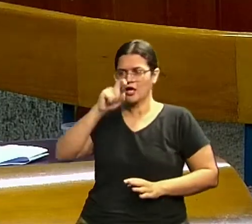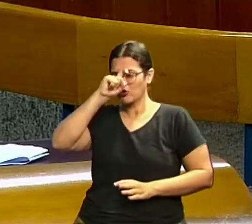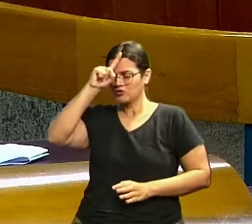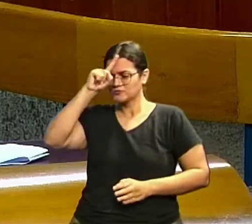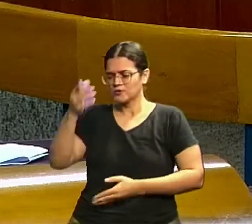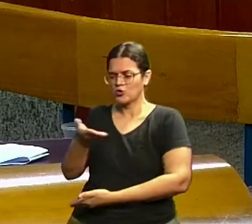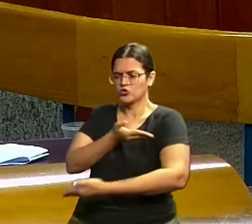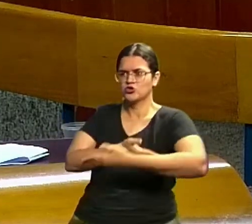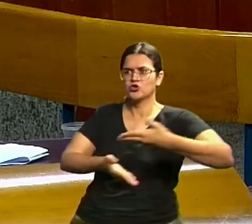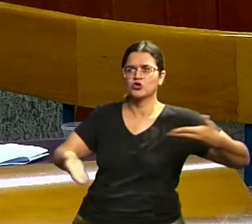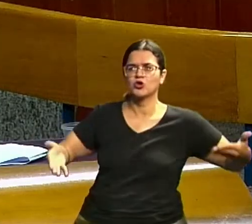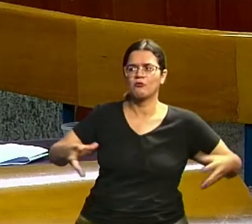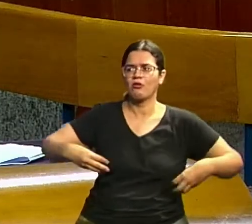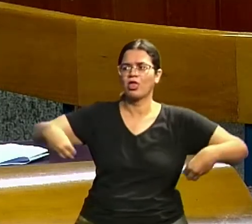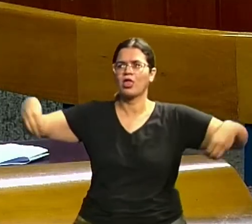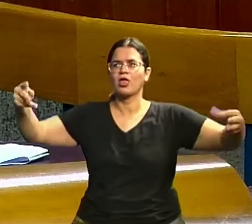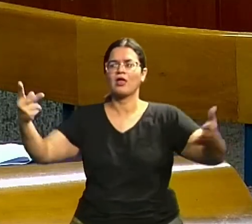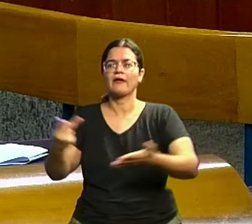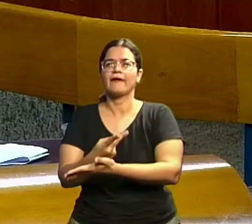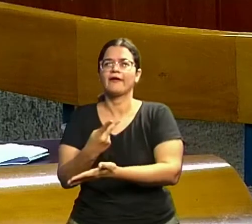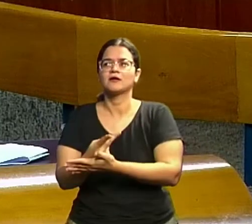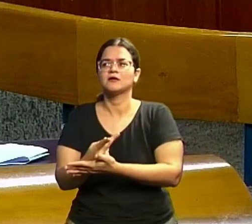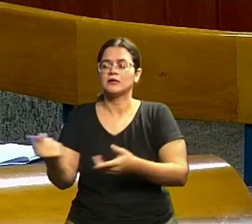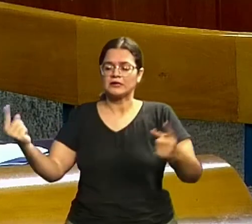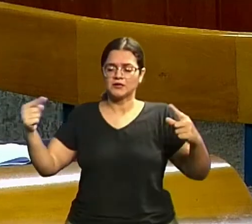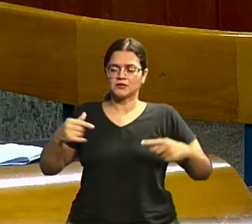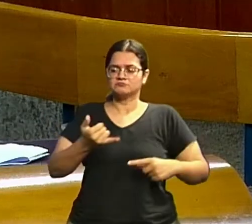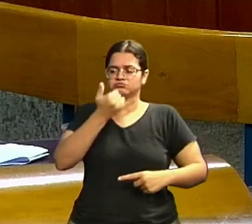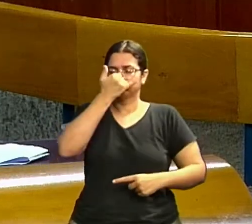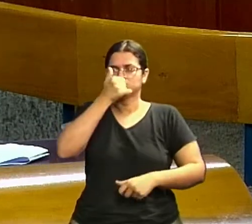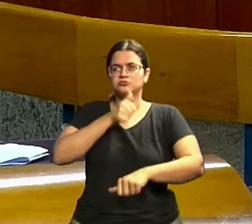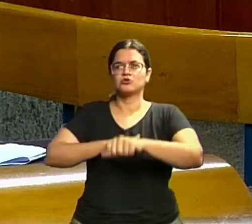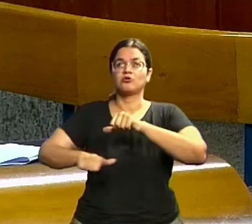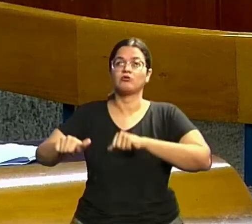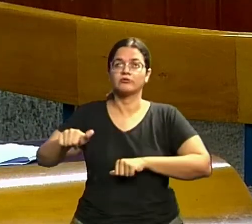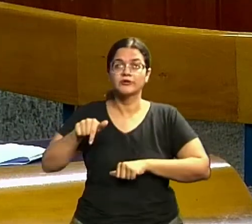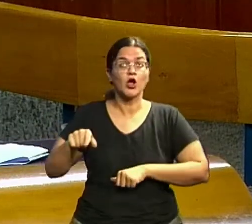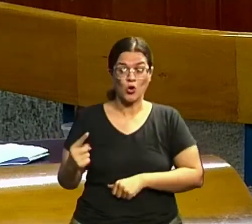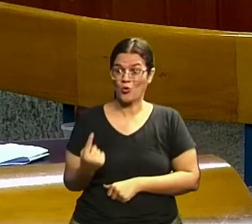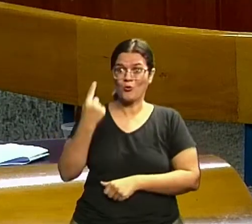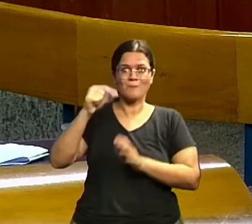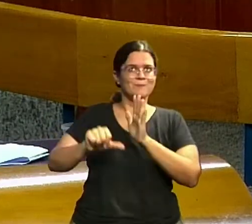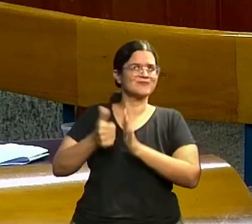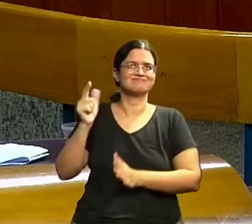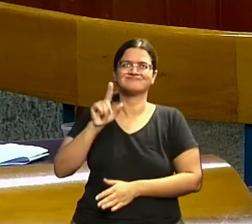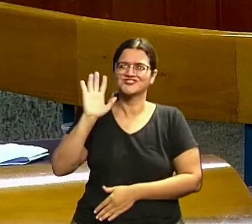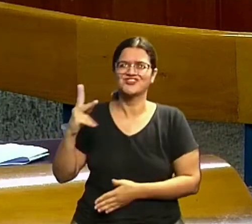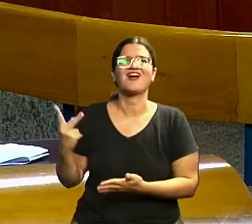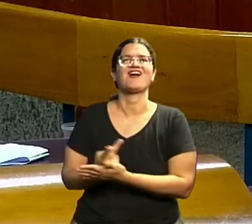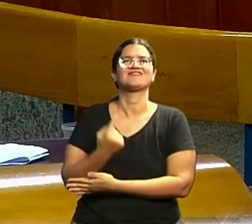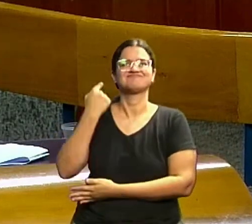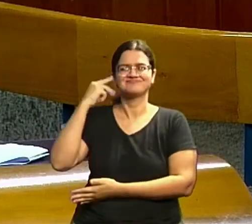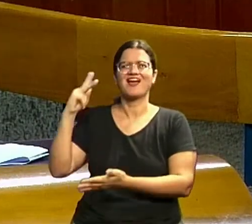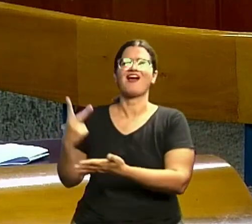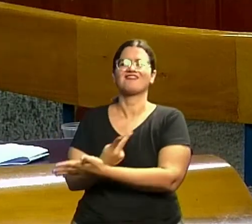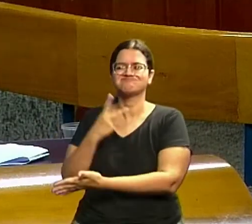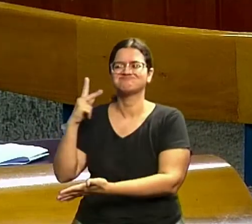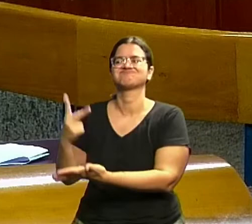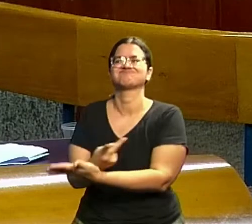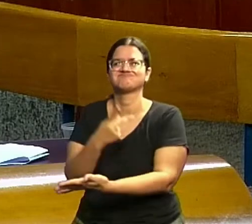São Silvestre não foi uma única vez, já aconteceu em outros momentos recorrentes. E para